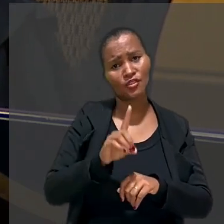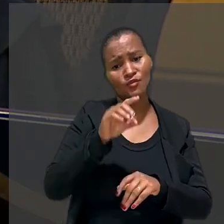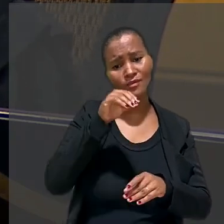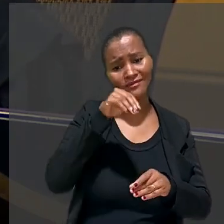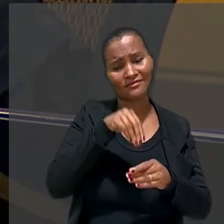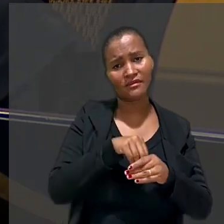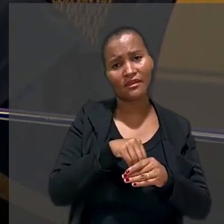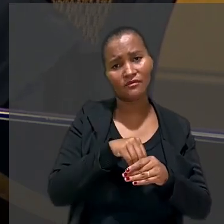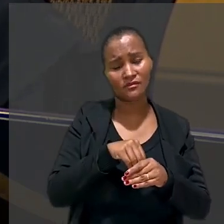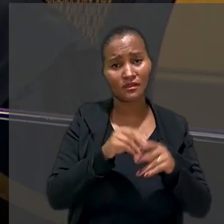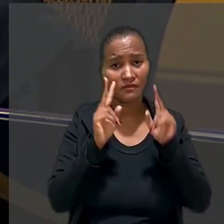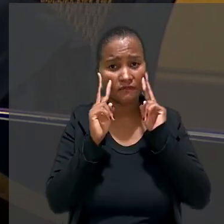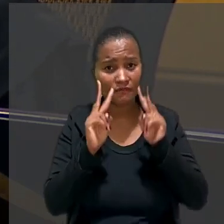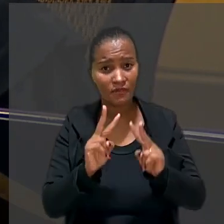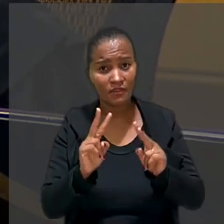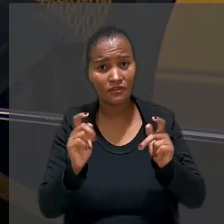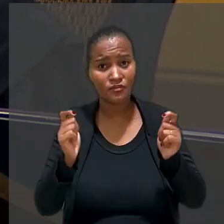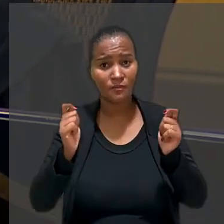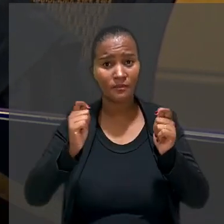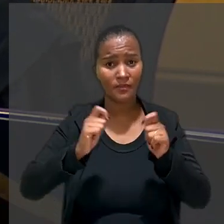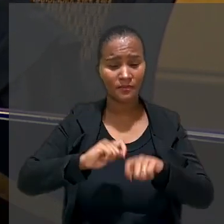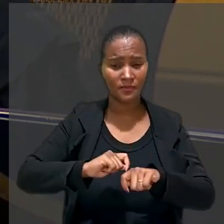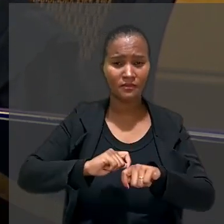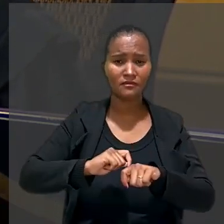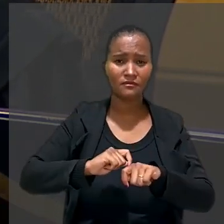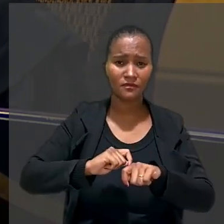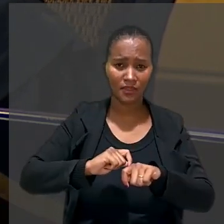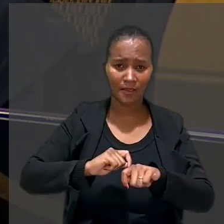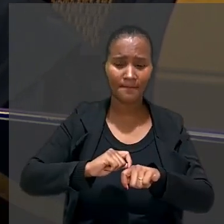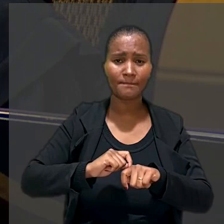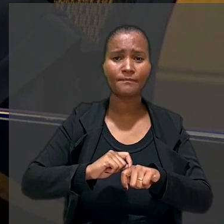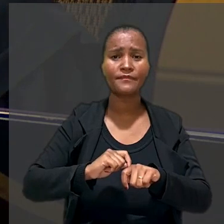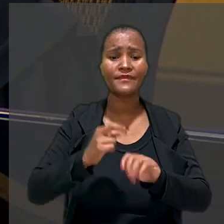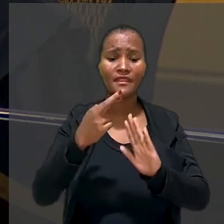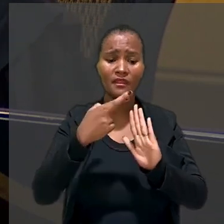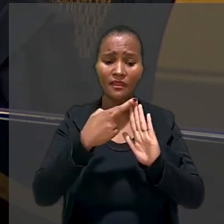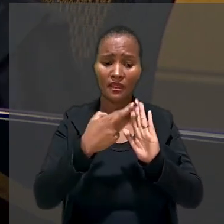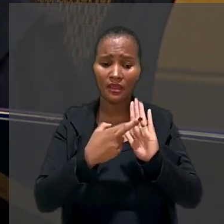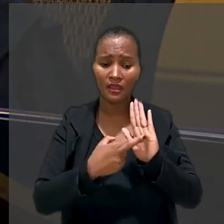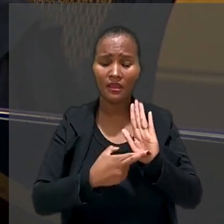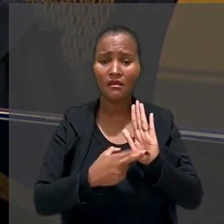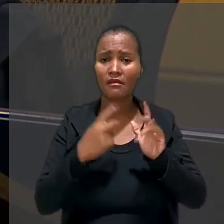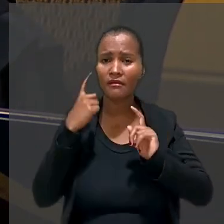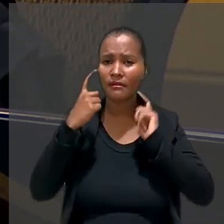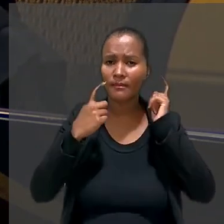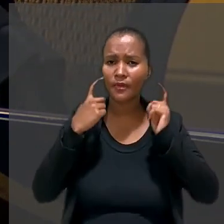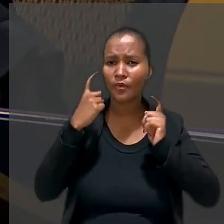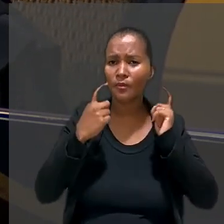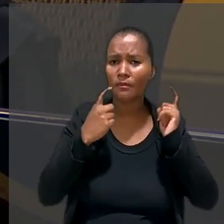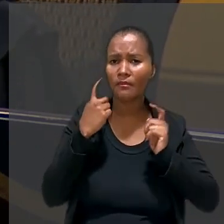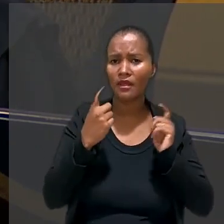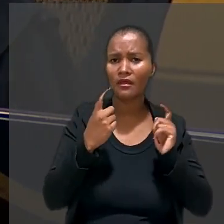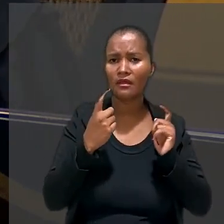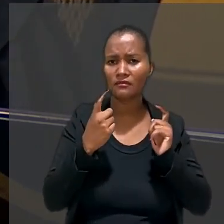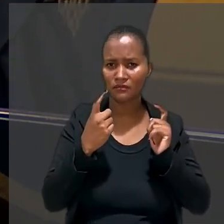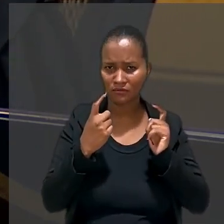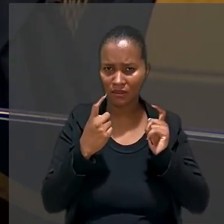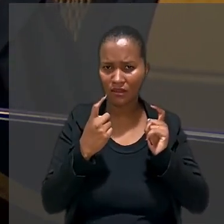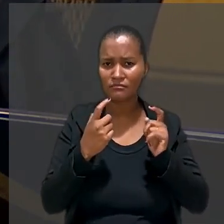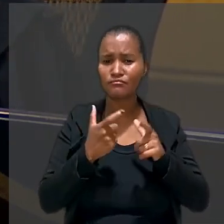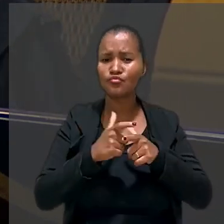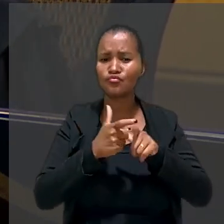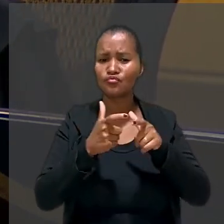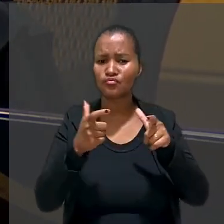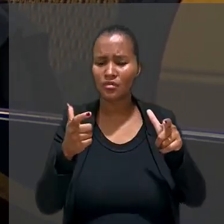direito interno. E vejam, me permitam, eminentes pares, que a norma, preocupada com o